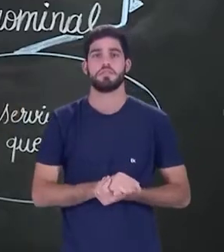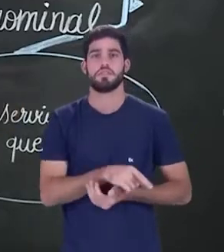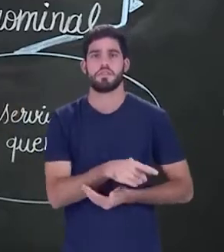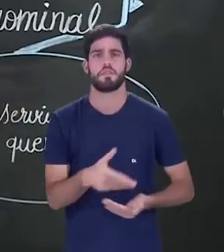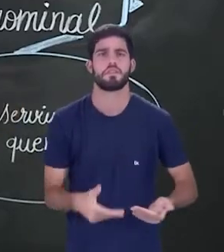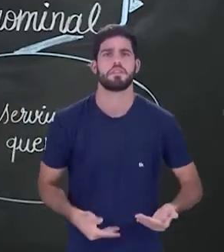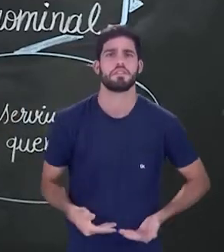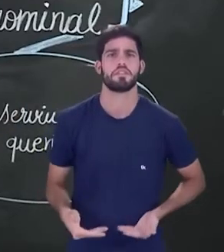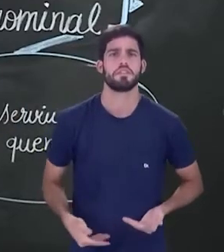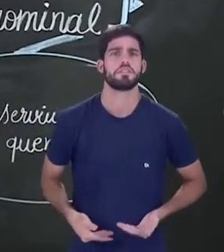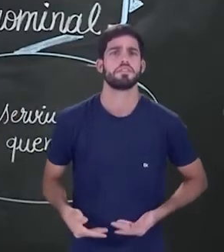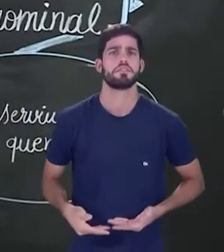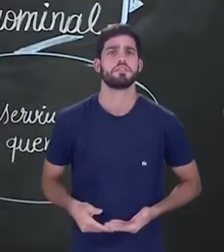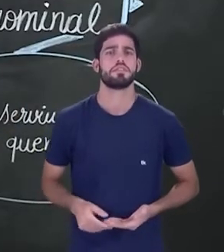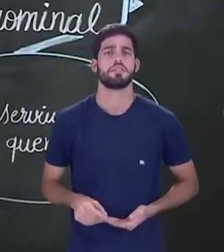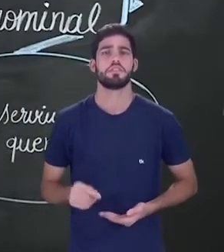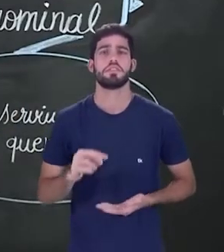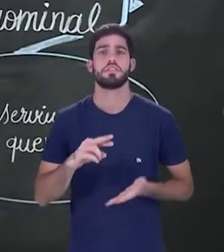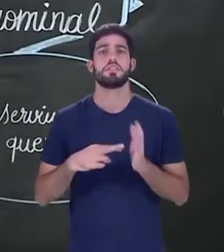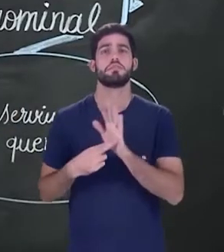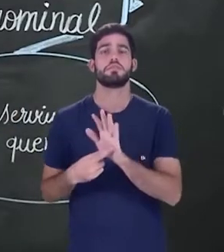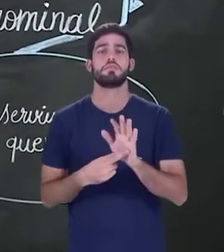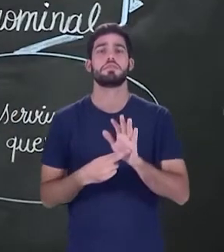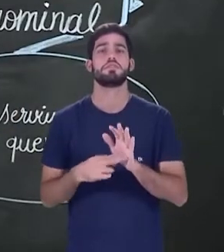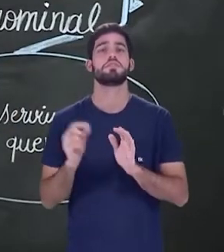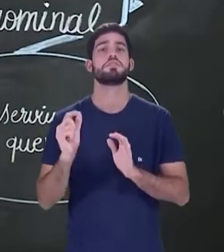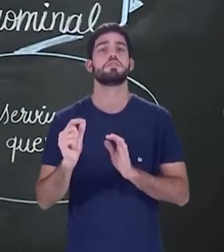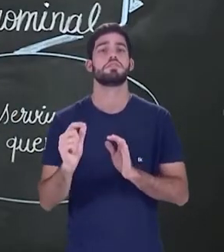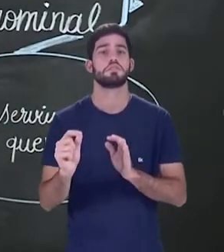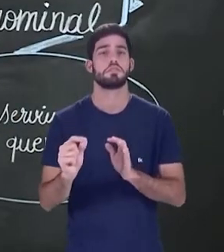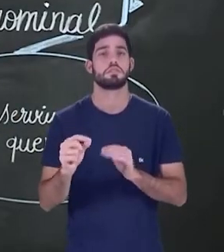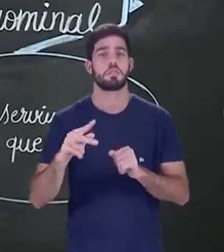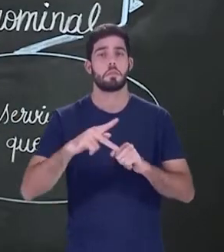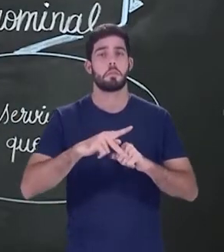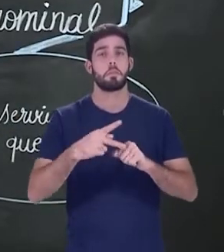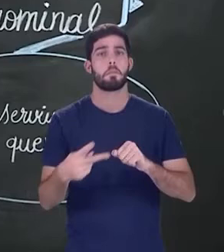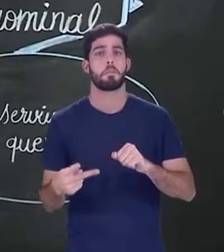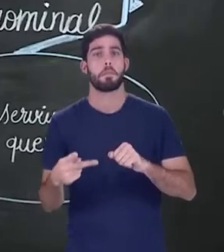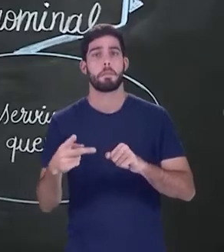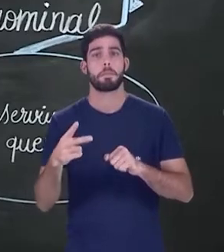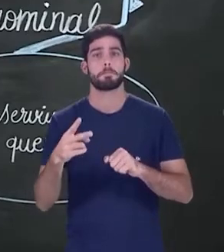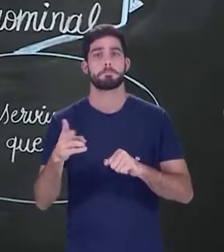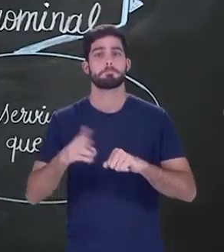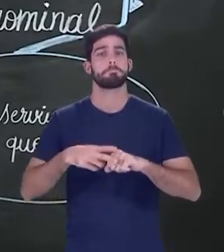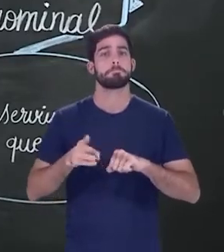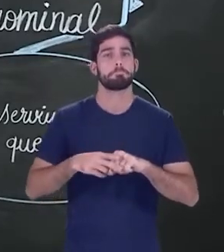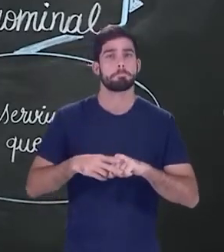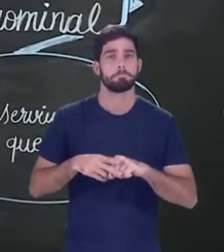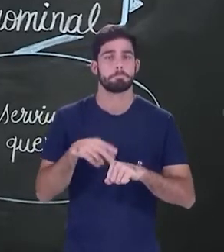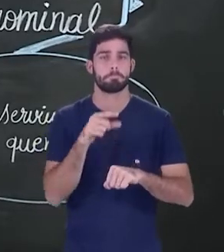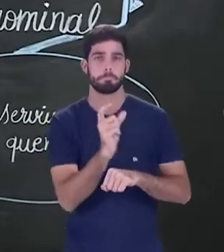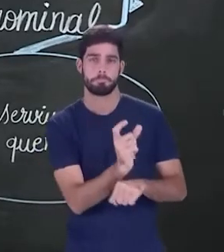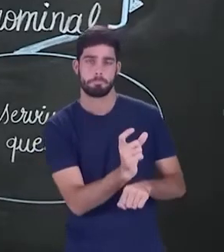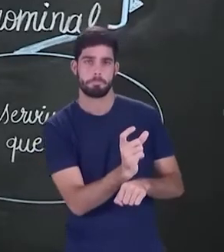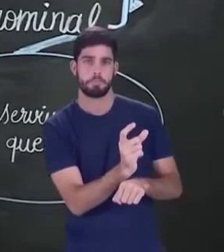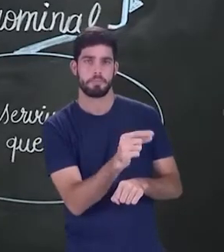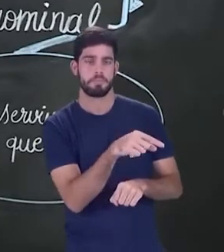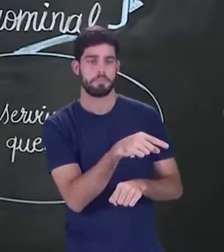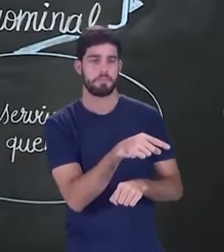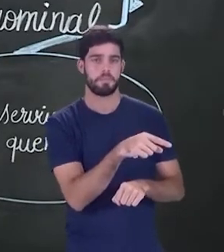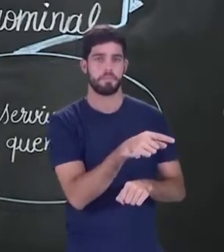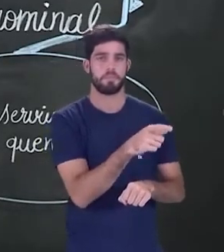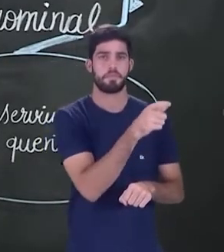servir, nesse caso aqui, ela é representada por um predicado verbal, porque é uma ação, verbo nocional. O